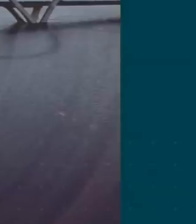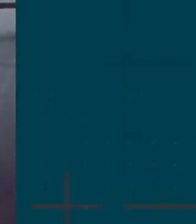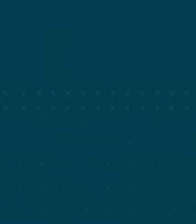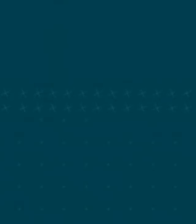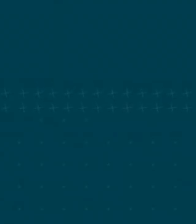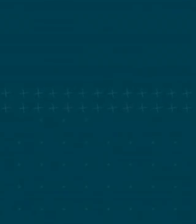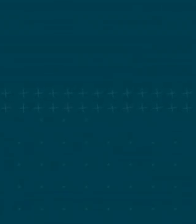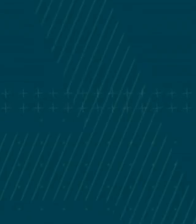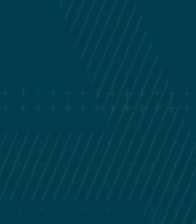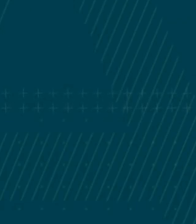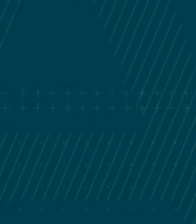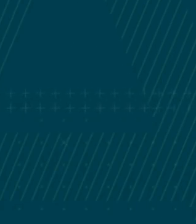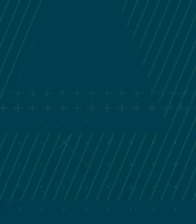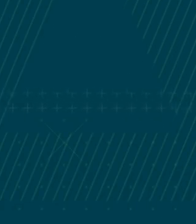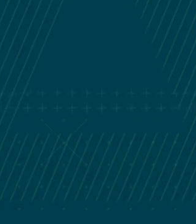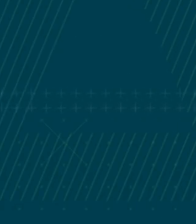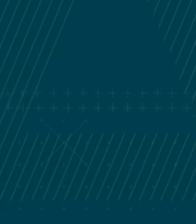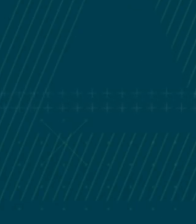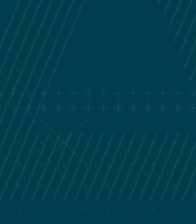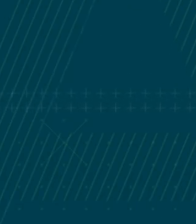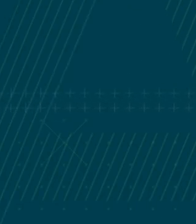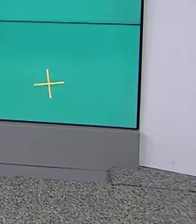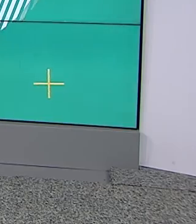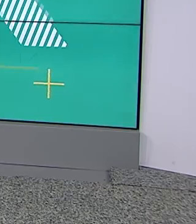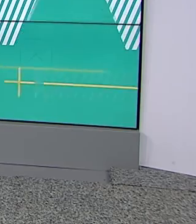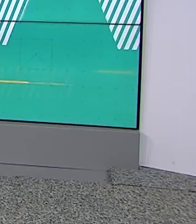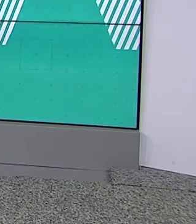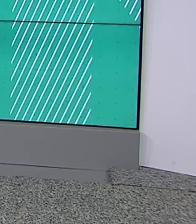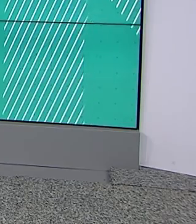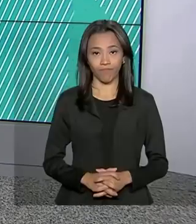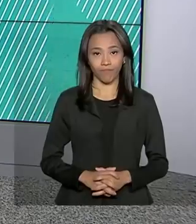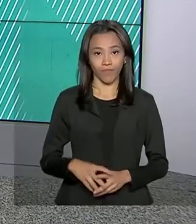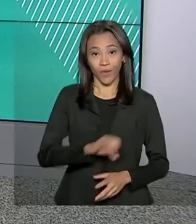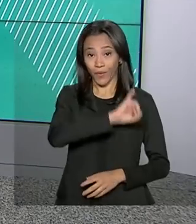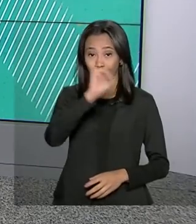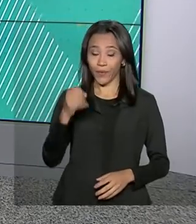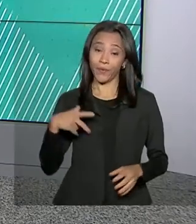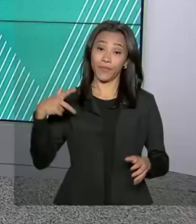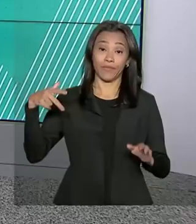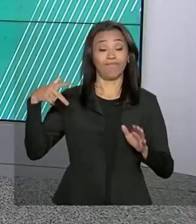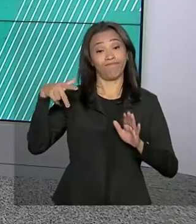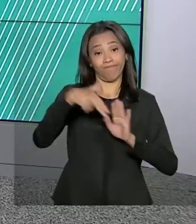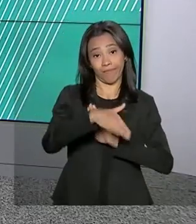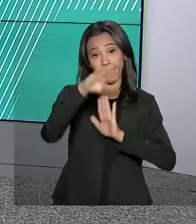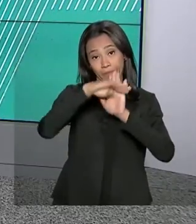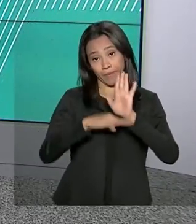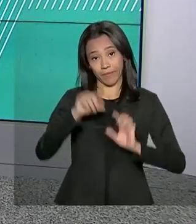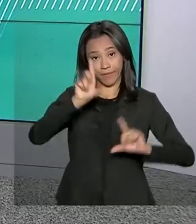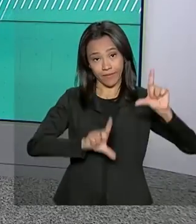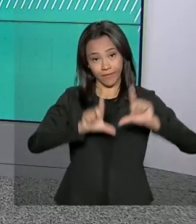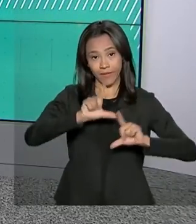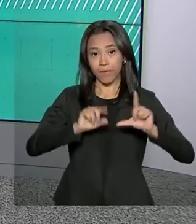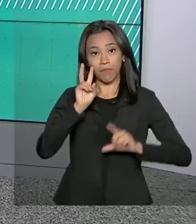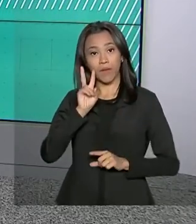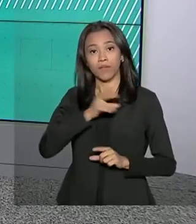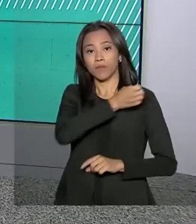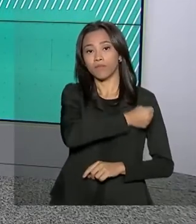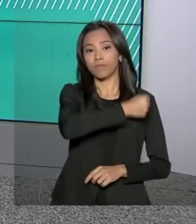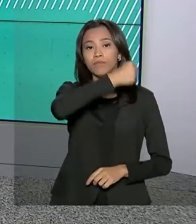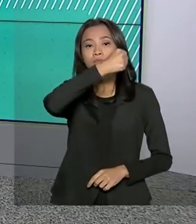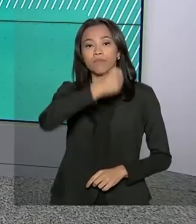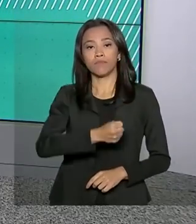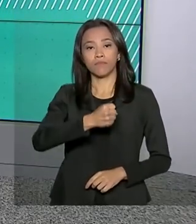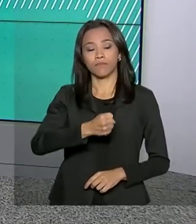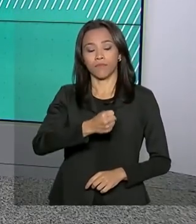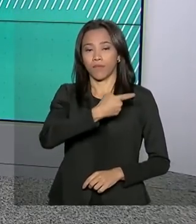foi um dia olá interrompemos a programação para ouvir o porta voz da presidência